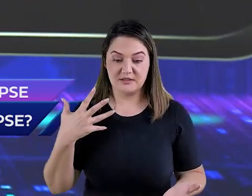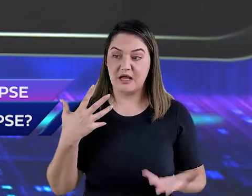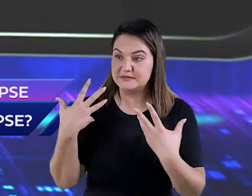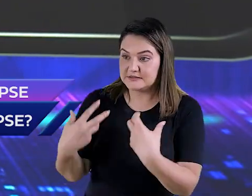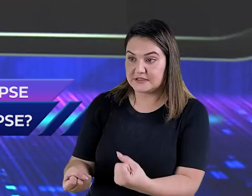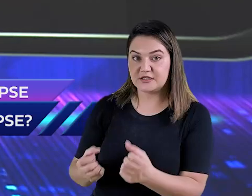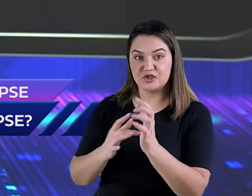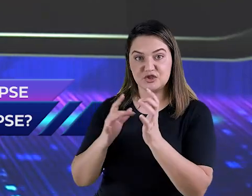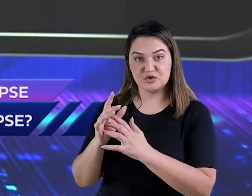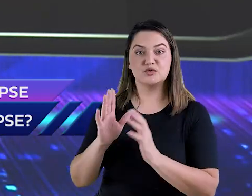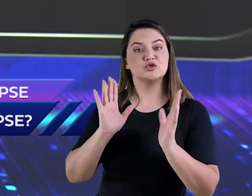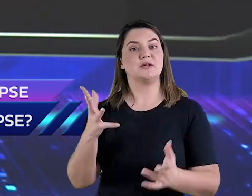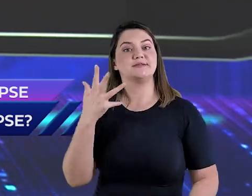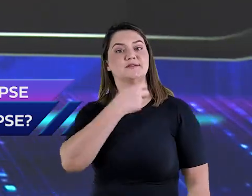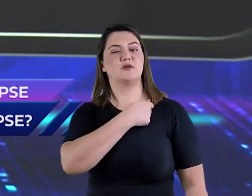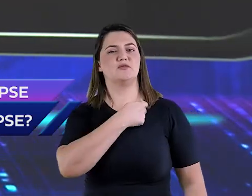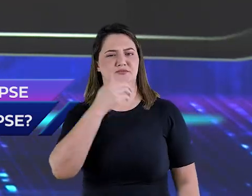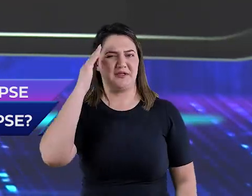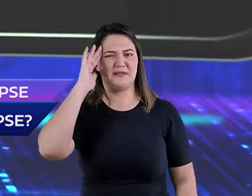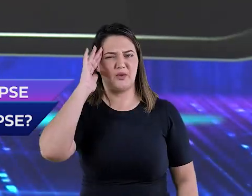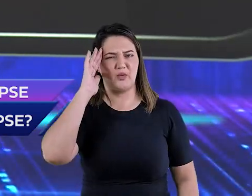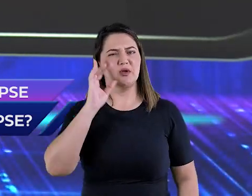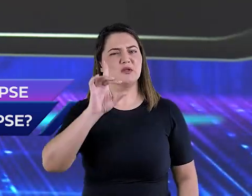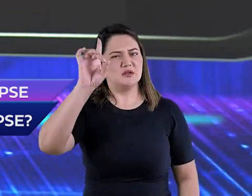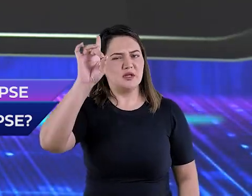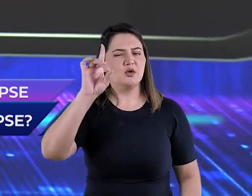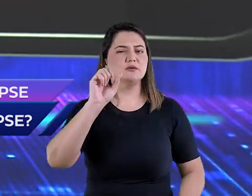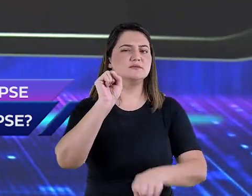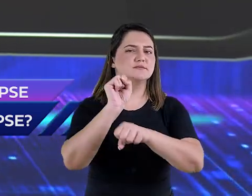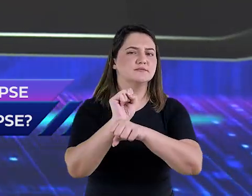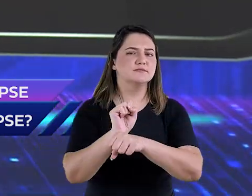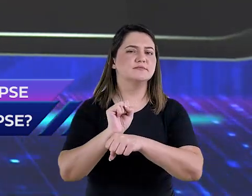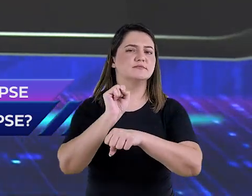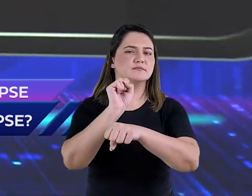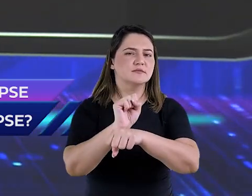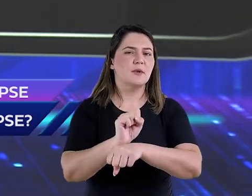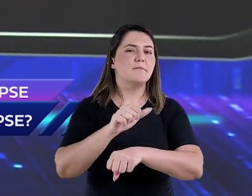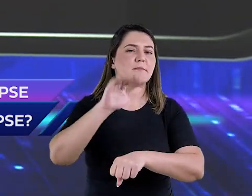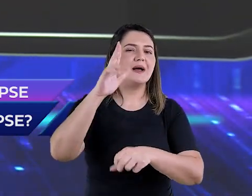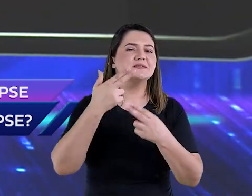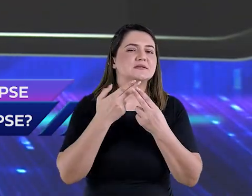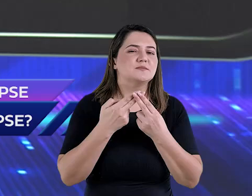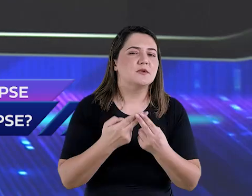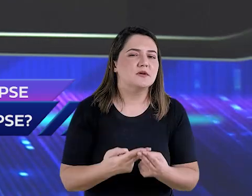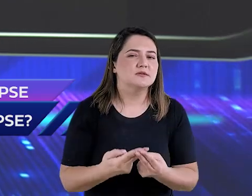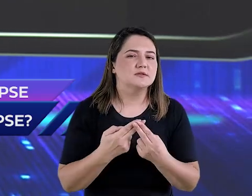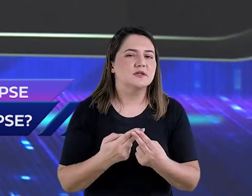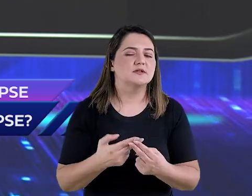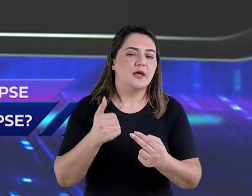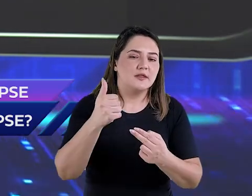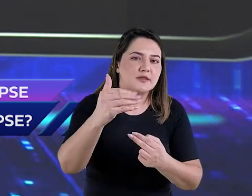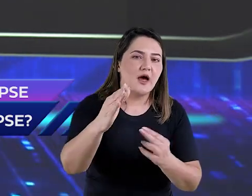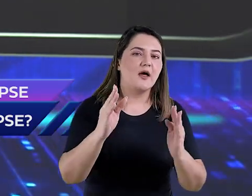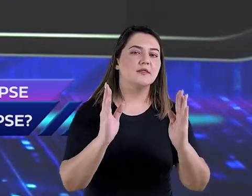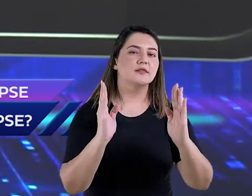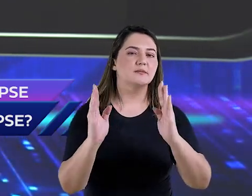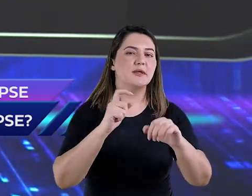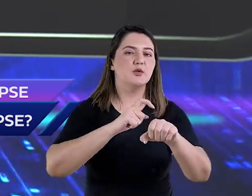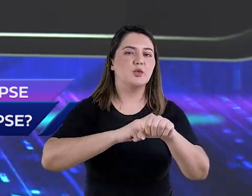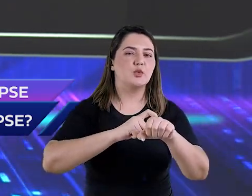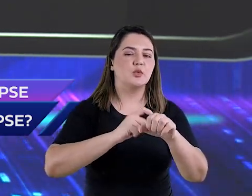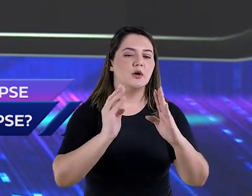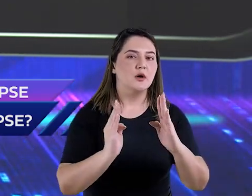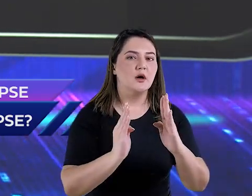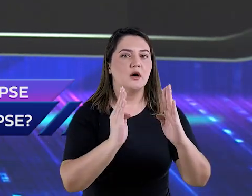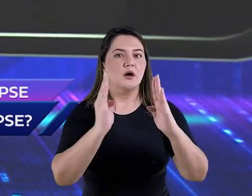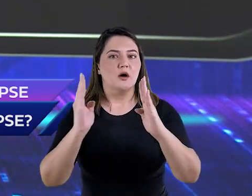salvo. A promessa de Jesus se cumprirá no momento certo, mas Ele continua nos dando tempo para